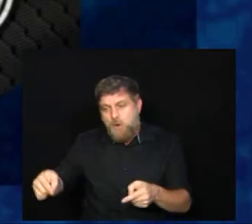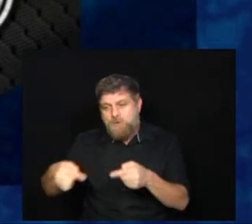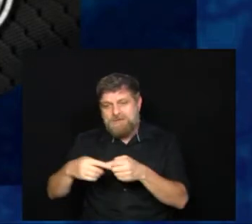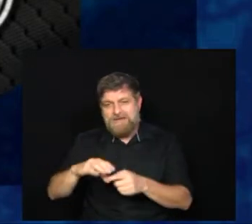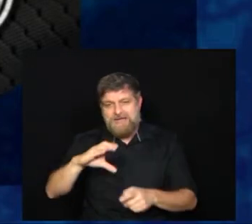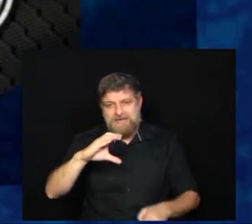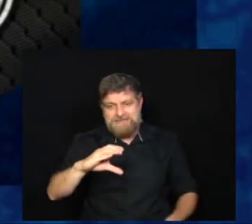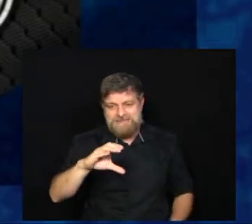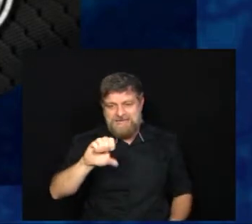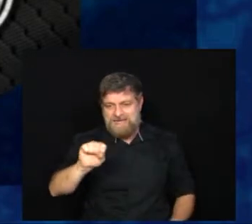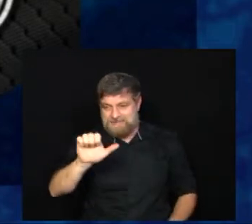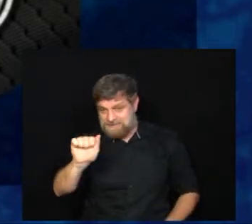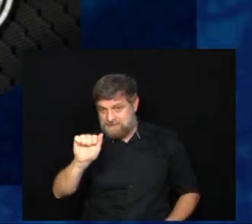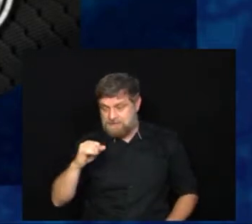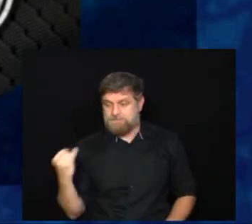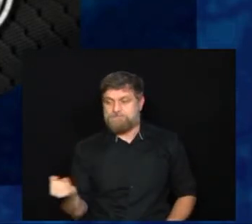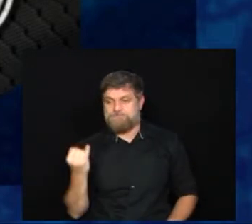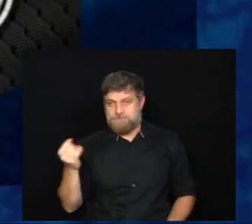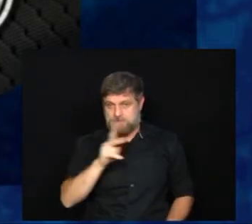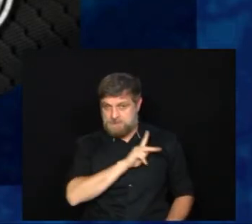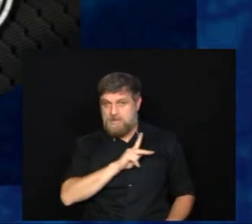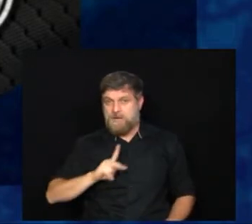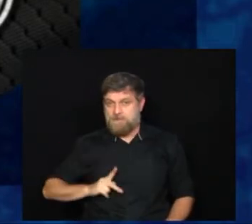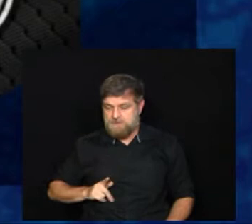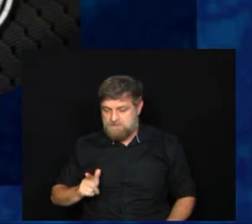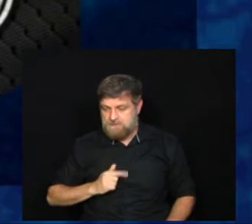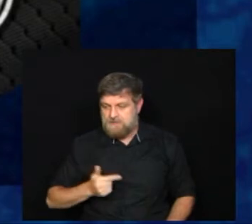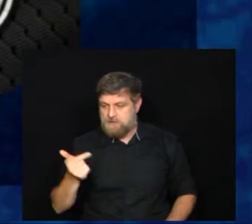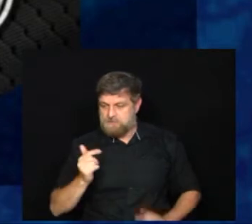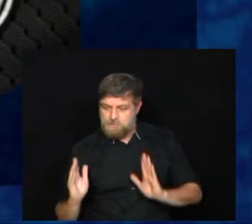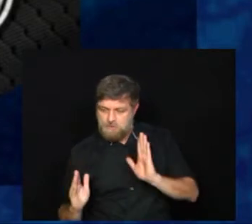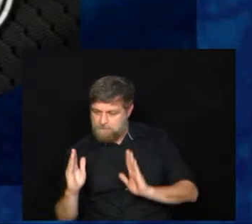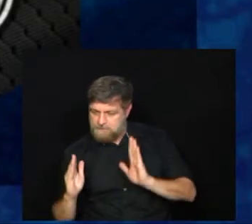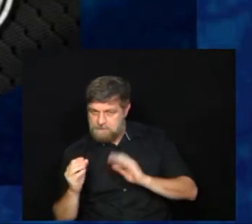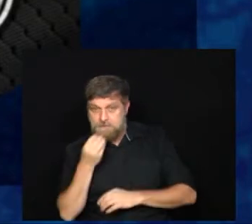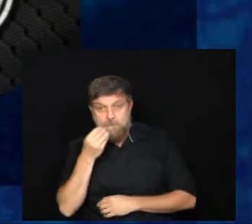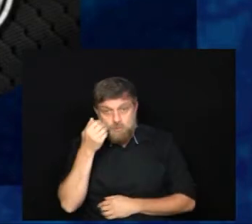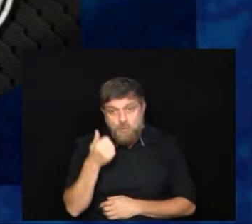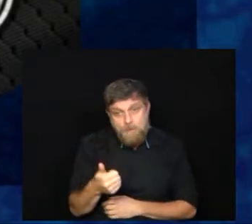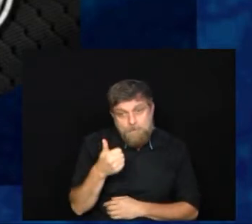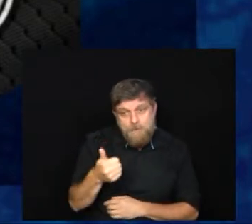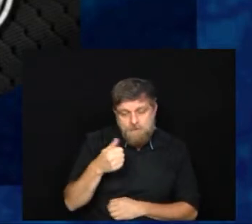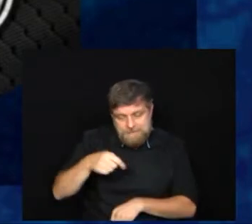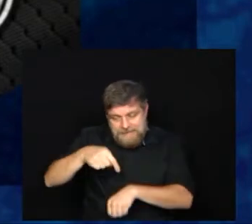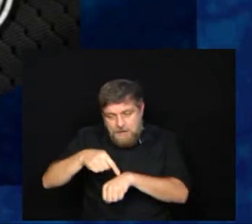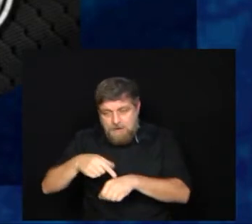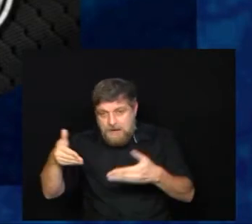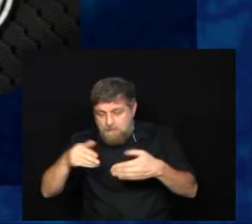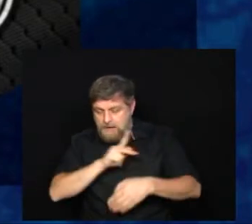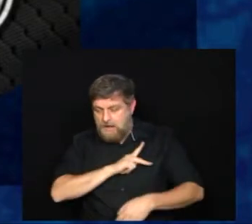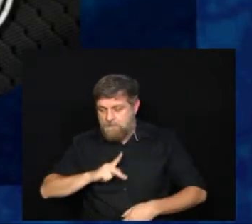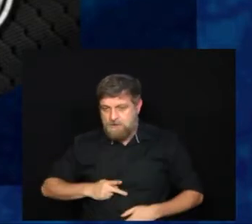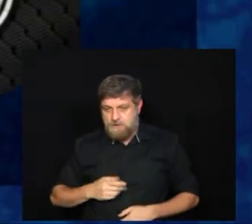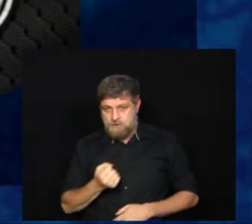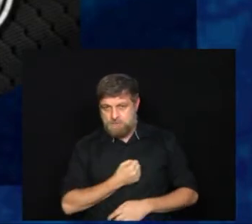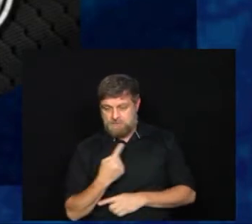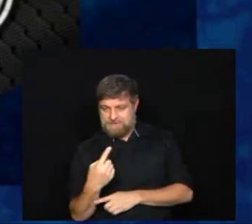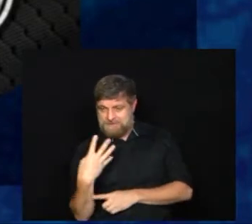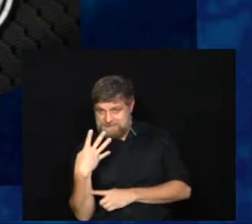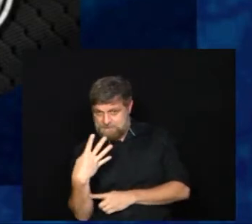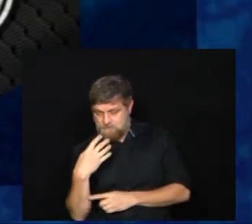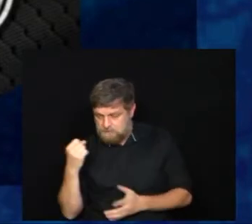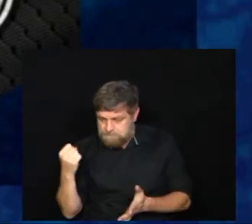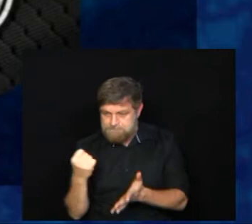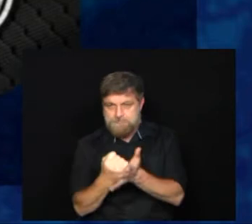CSA. Duelo importante para a Ponte, que vem num segundo turno muito bom. Neste momento, a Macaca é a 14ª